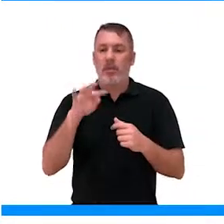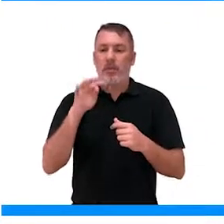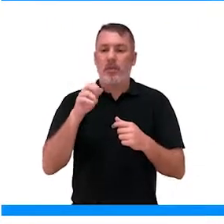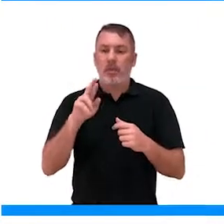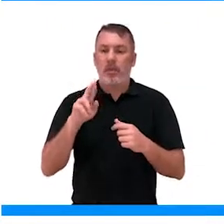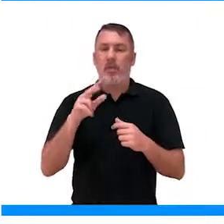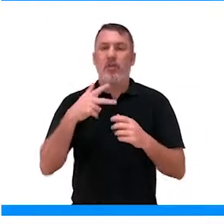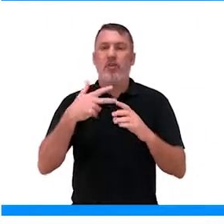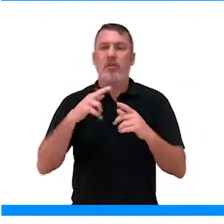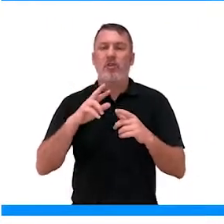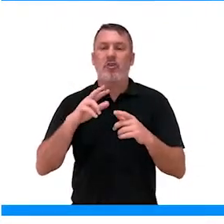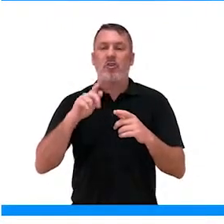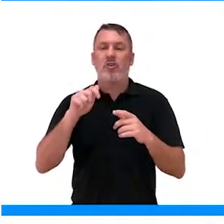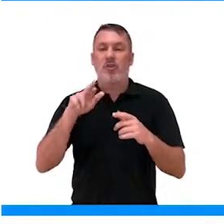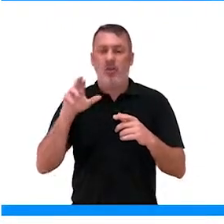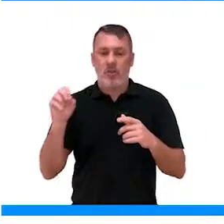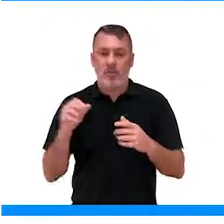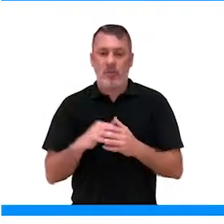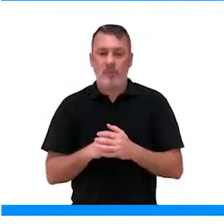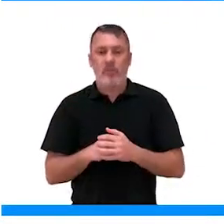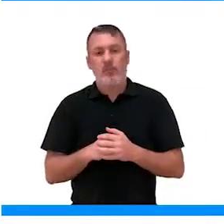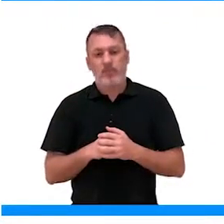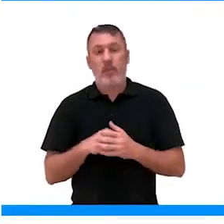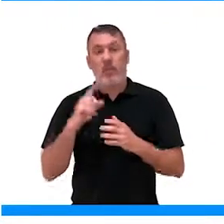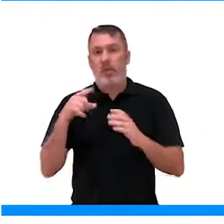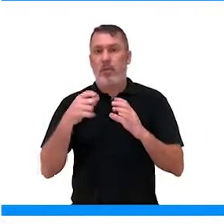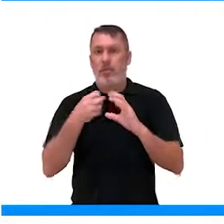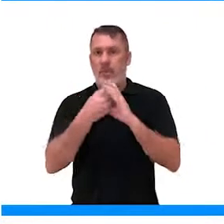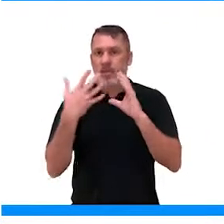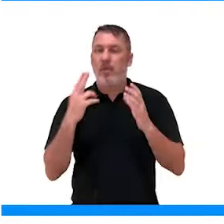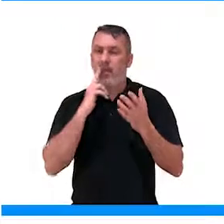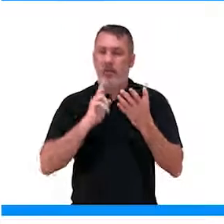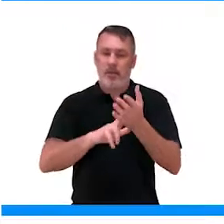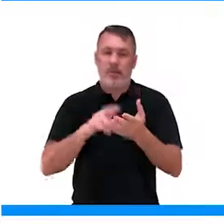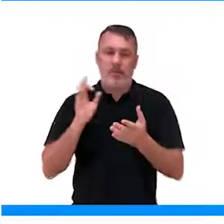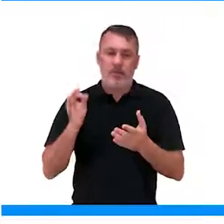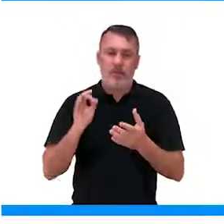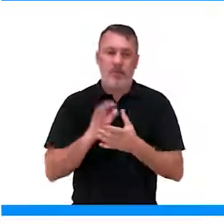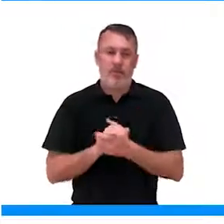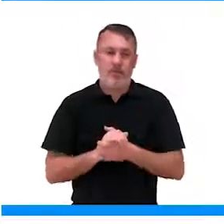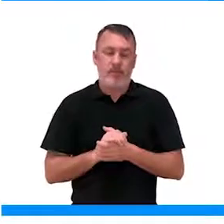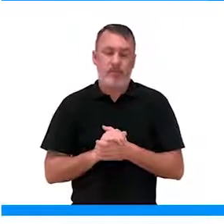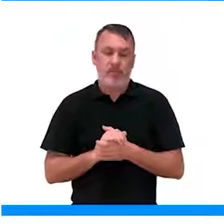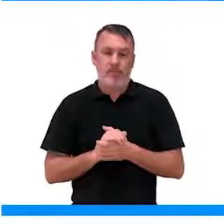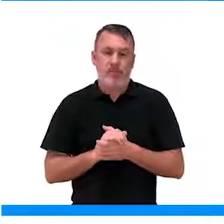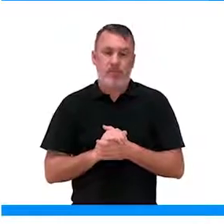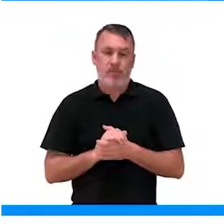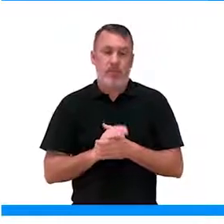o intergênero. Predominantemente uma poesia, mas características de carta.